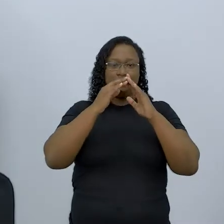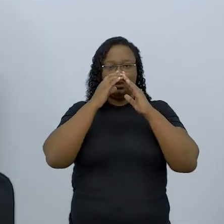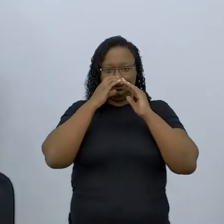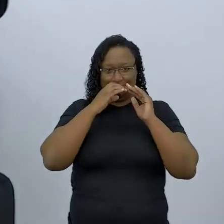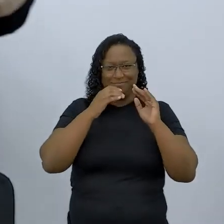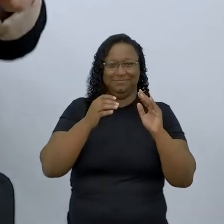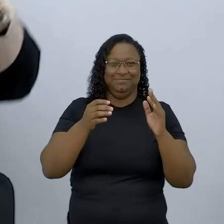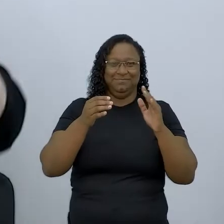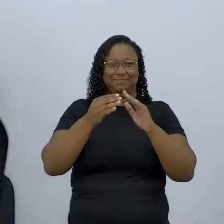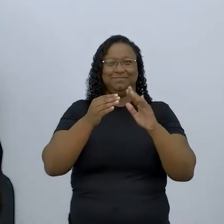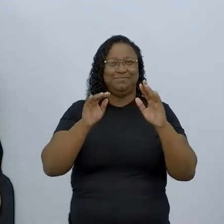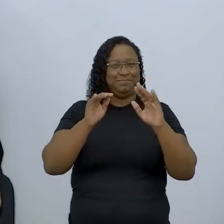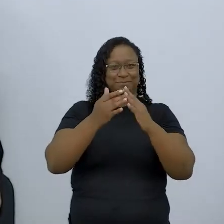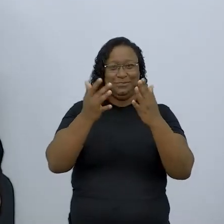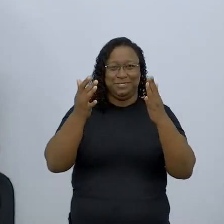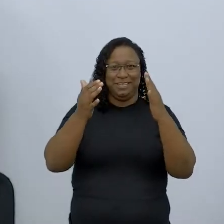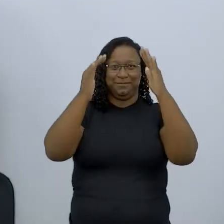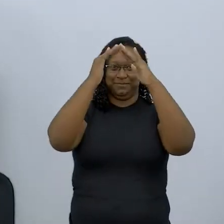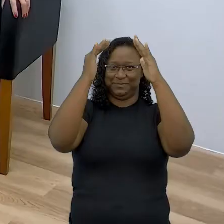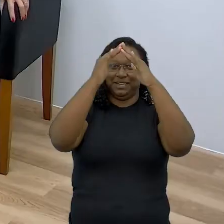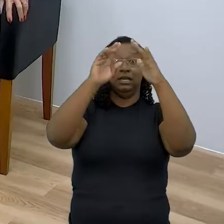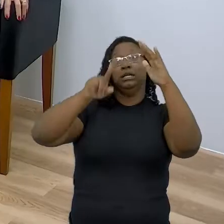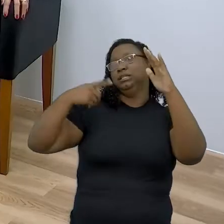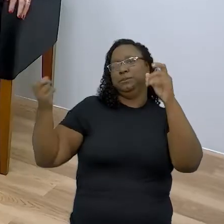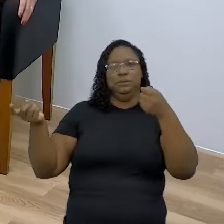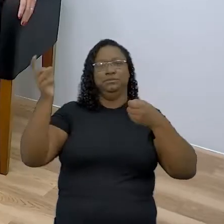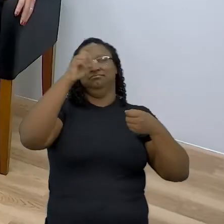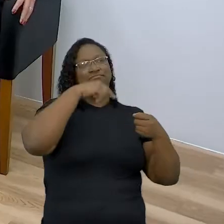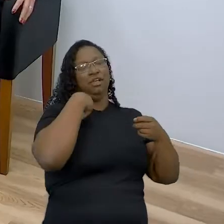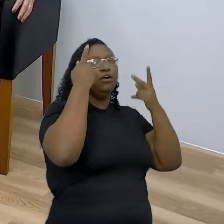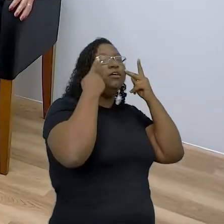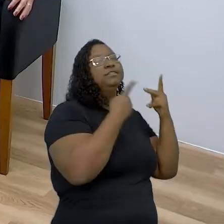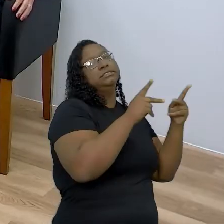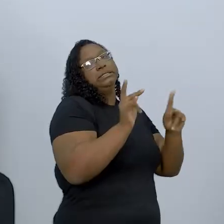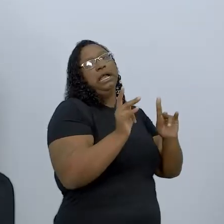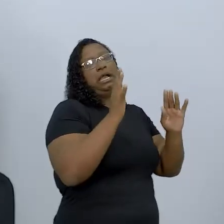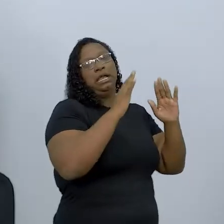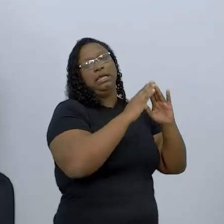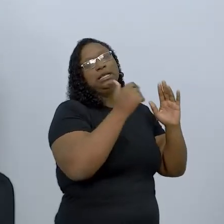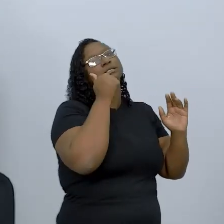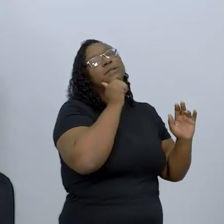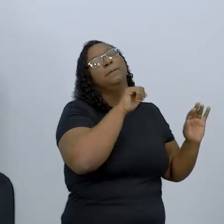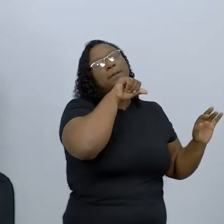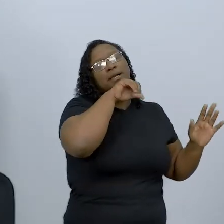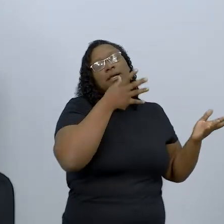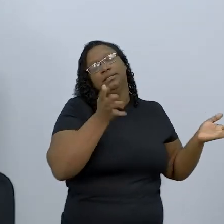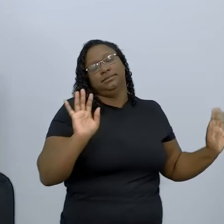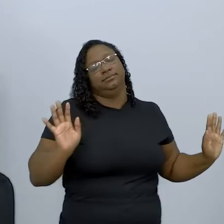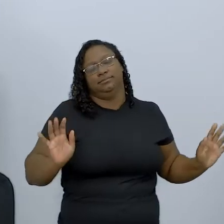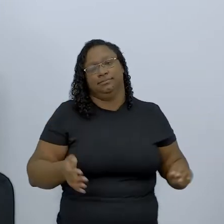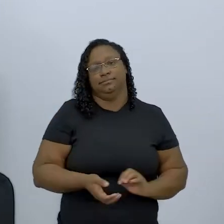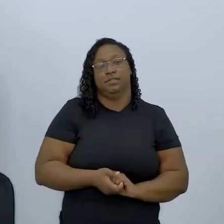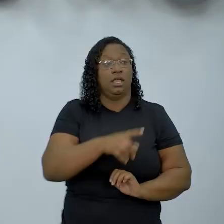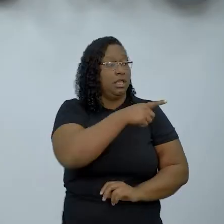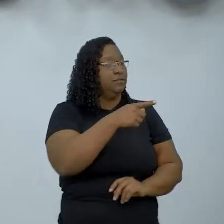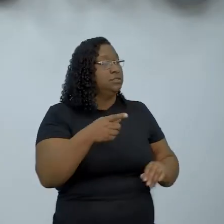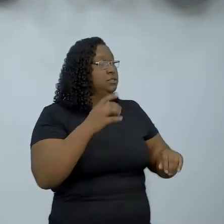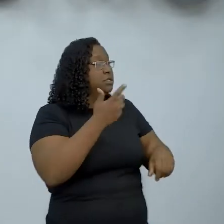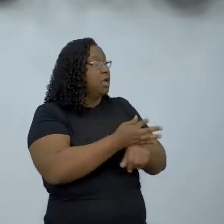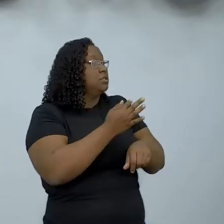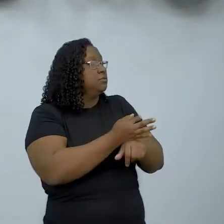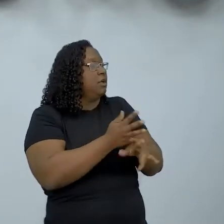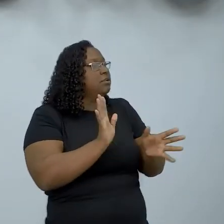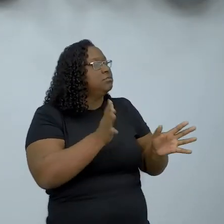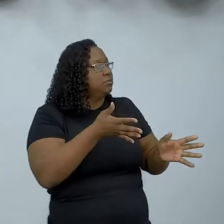gastar energia lá na casa da mãe dela. Em vez de gastar na dela. Muito bem. E na sua casa, nas férias, você já viram alguma mudança de comportamento? Sim,